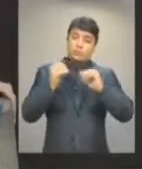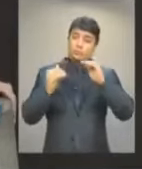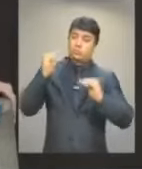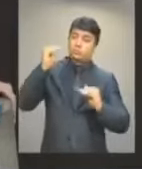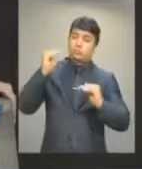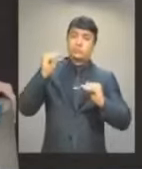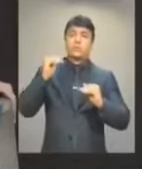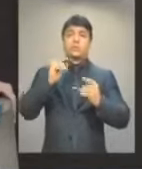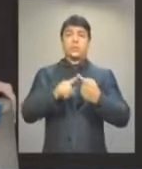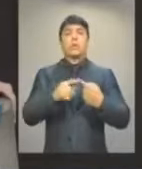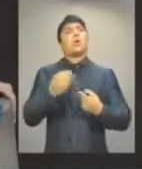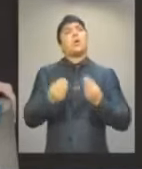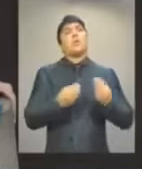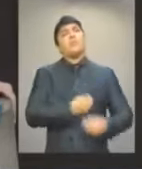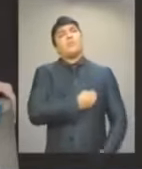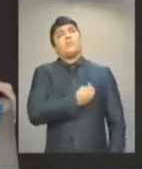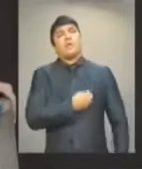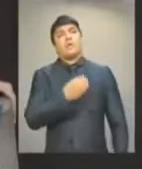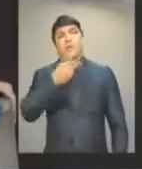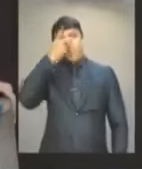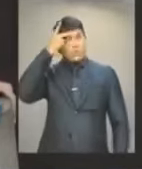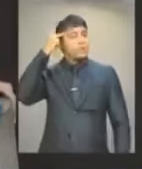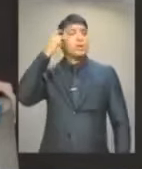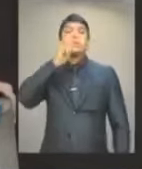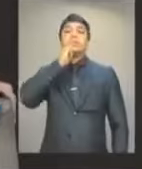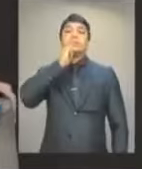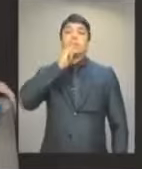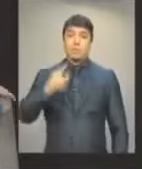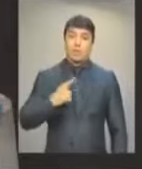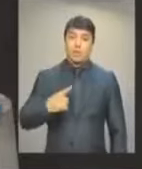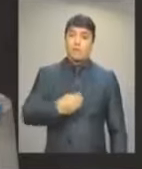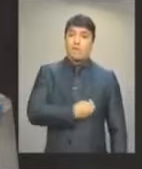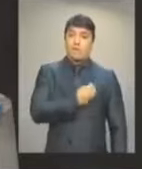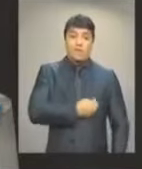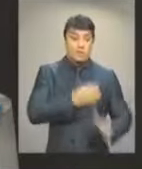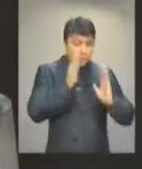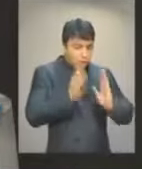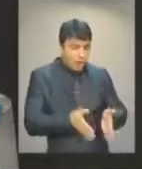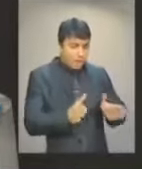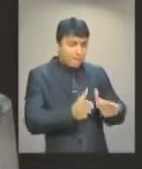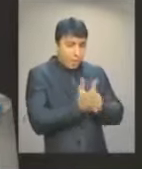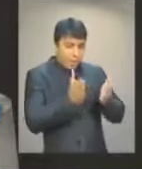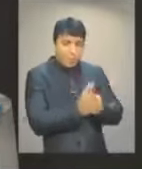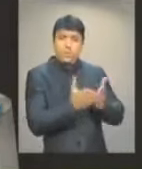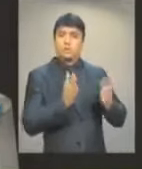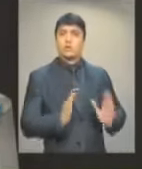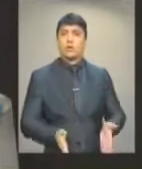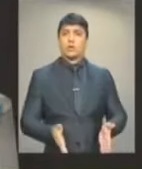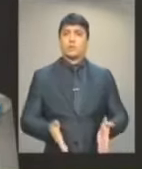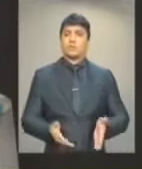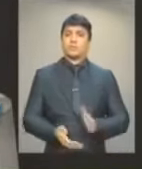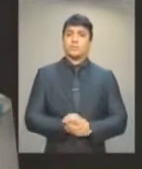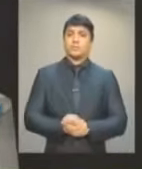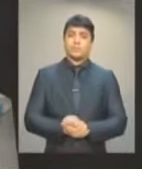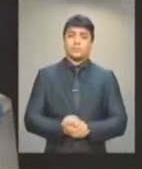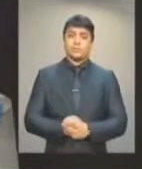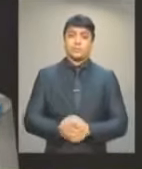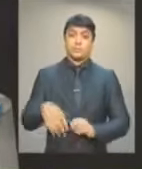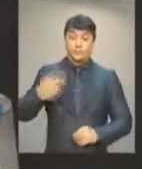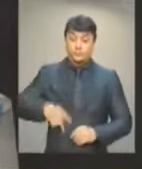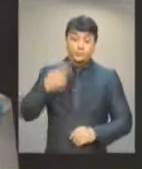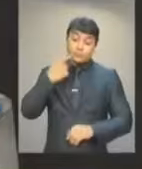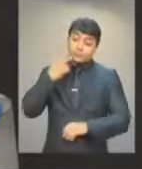imensa entre viver essa pandemia para aqueles que vivem já no limiar da vida. Aqui no